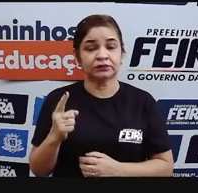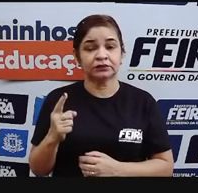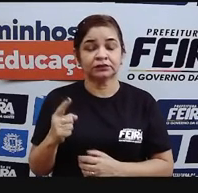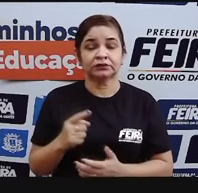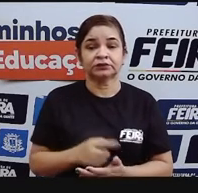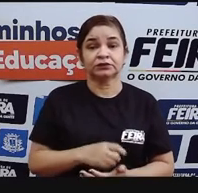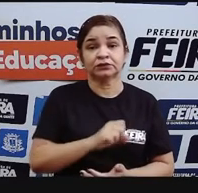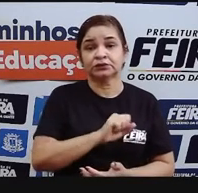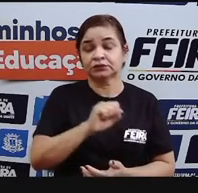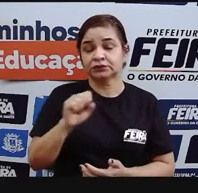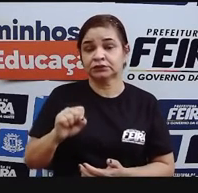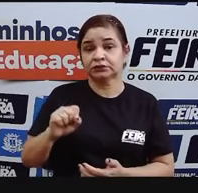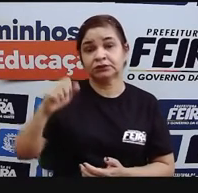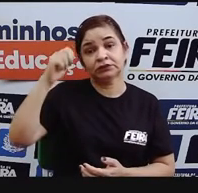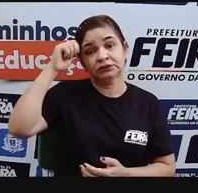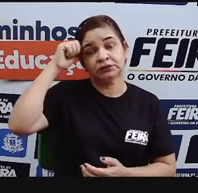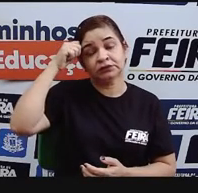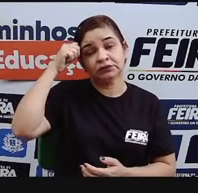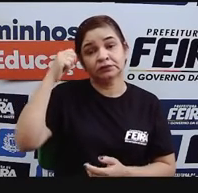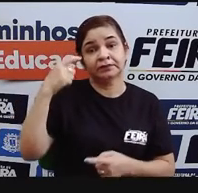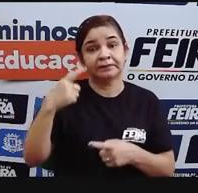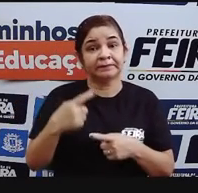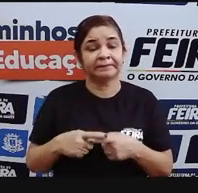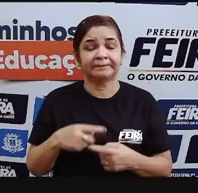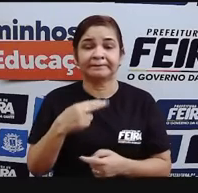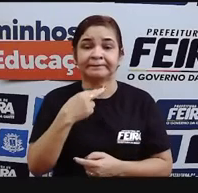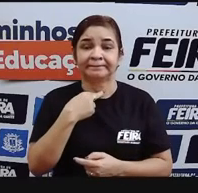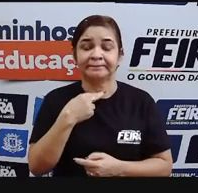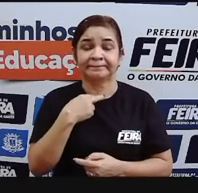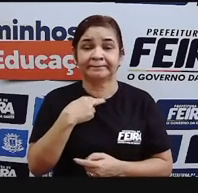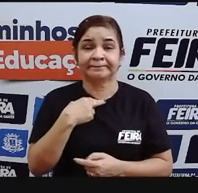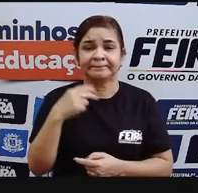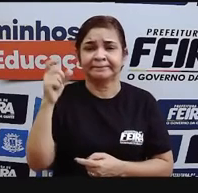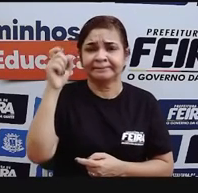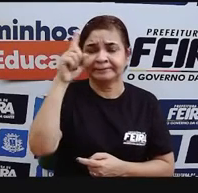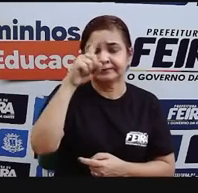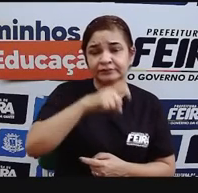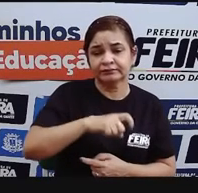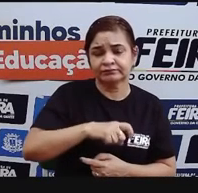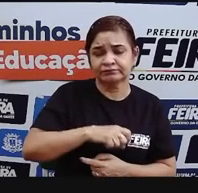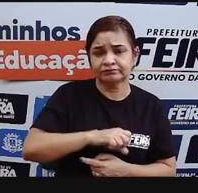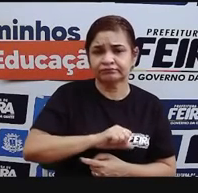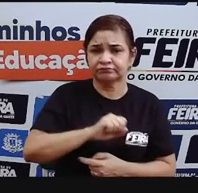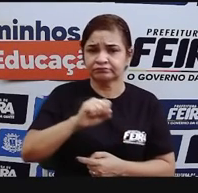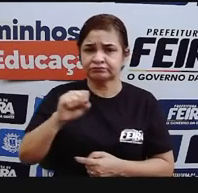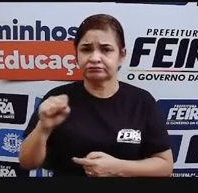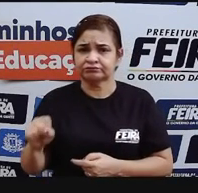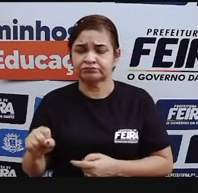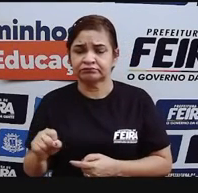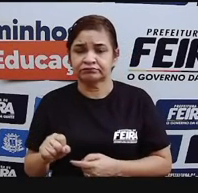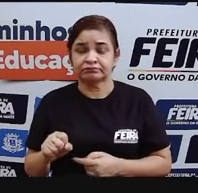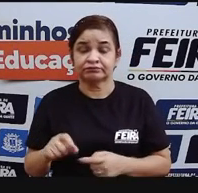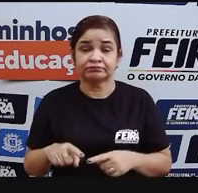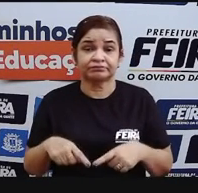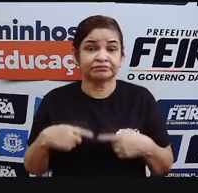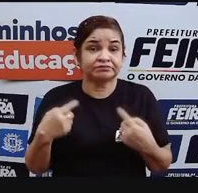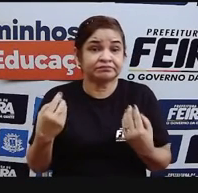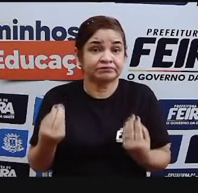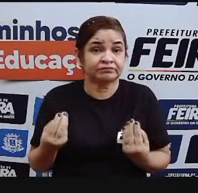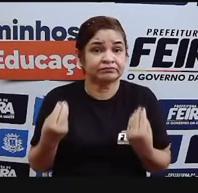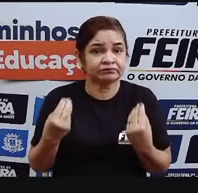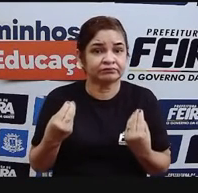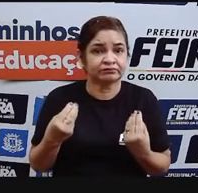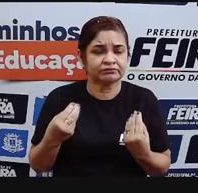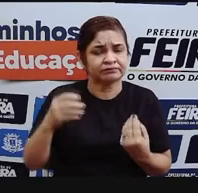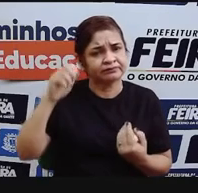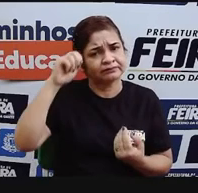supervisoras negras, porque não podia. Já era difícil ser supervisora mulher, quanto mais uma supervisora